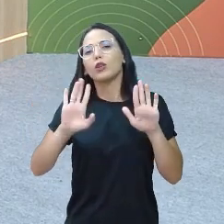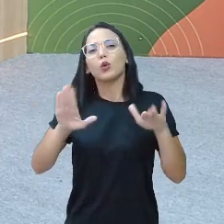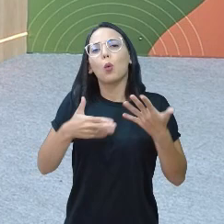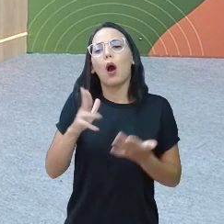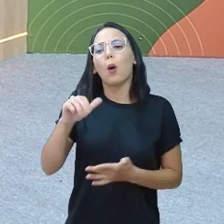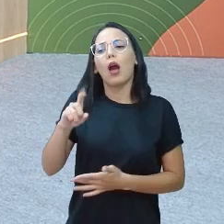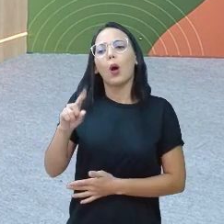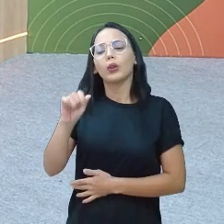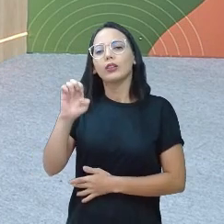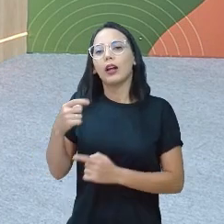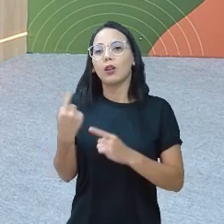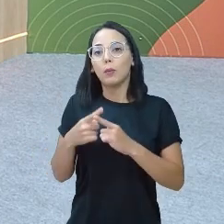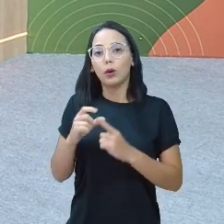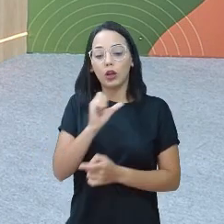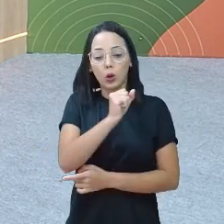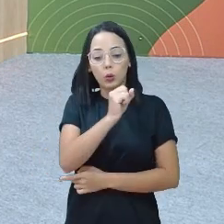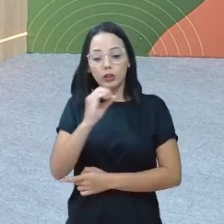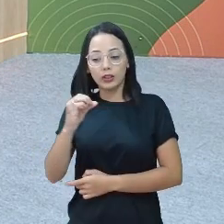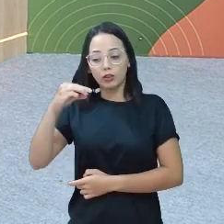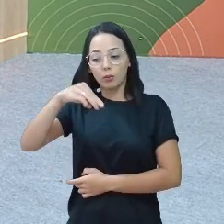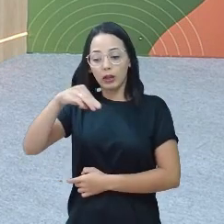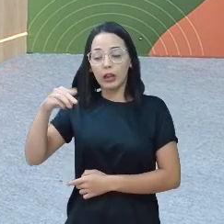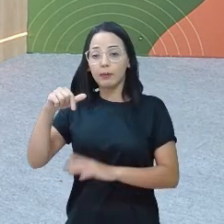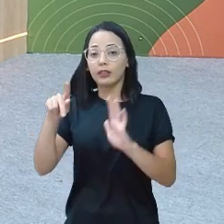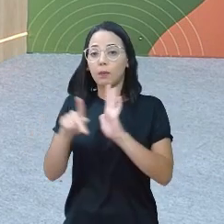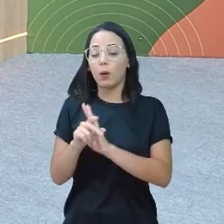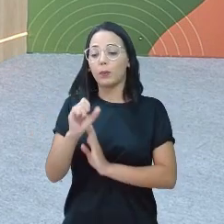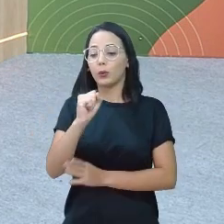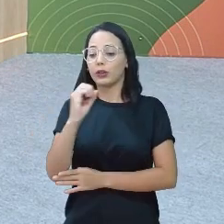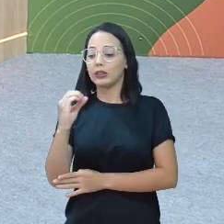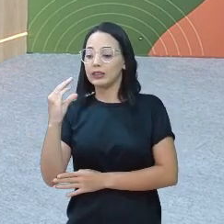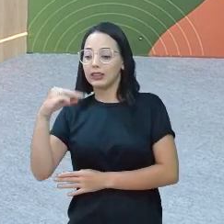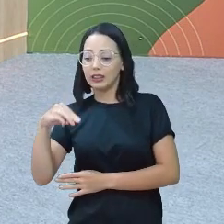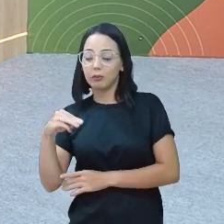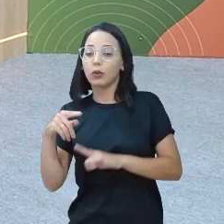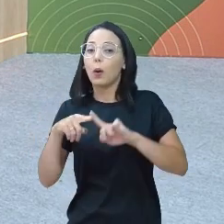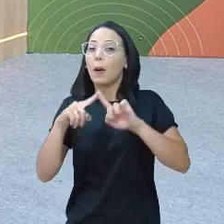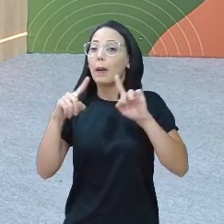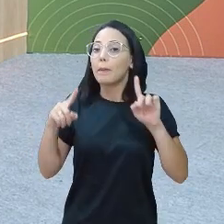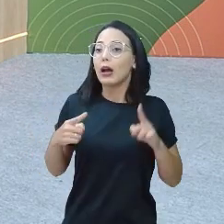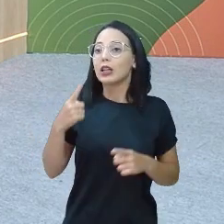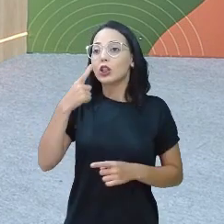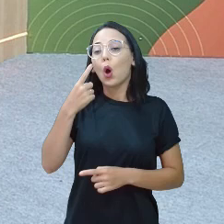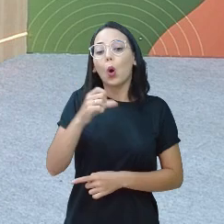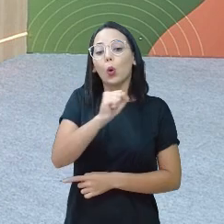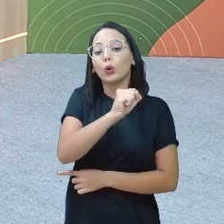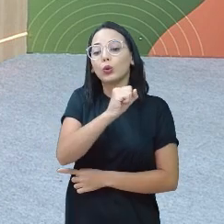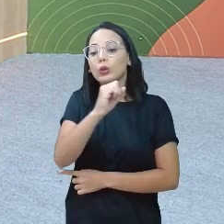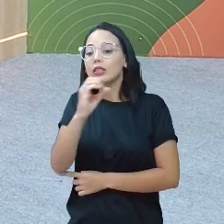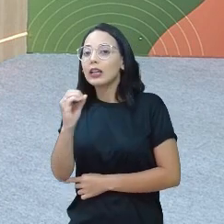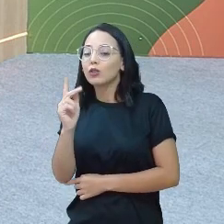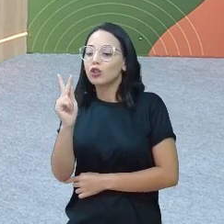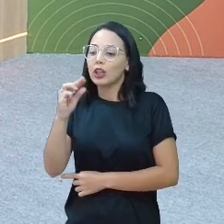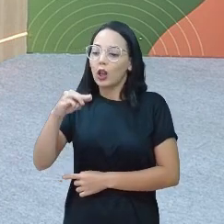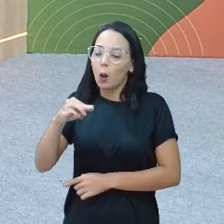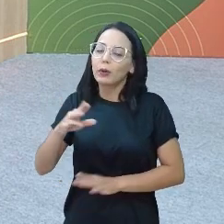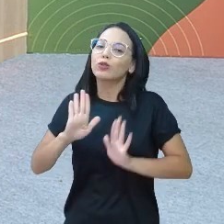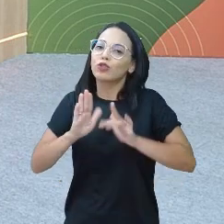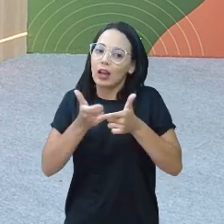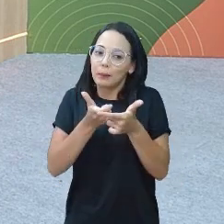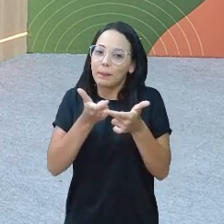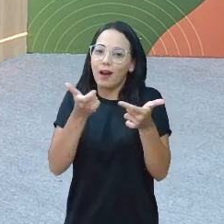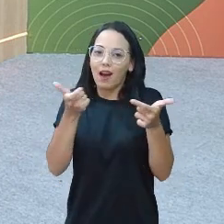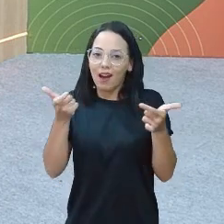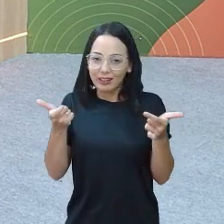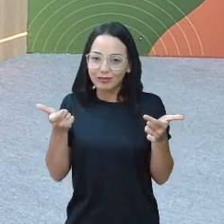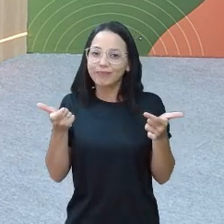800 milímetros é 80 centímetros. Beleza. Mas 800 quilômetros, aí já é bem grandão, né?